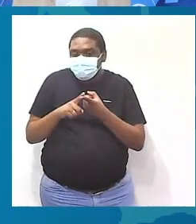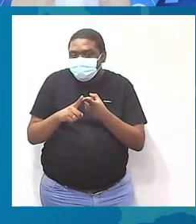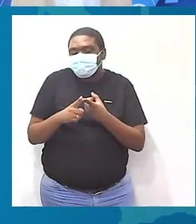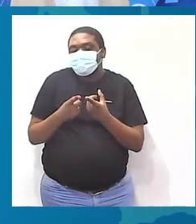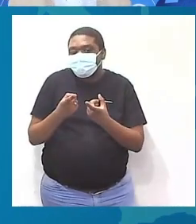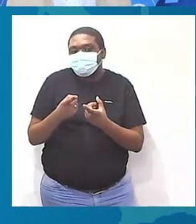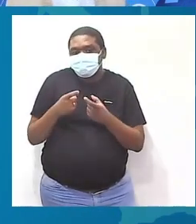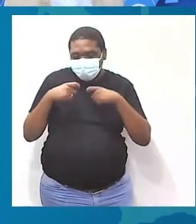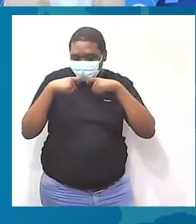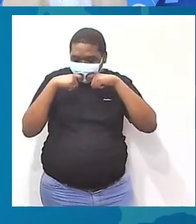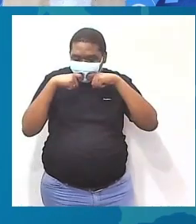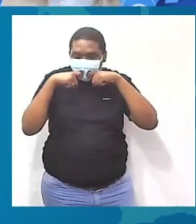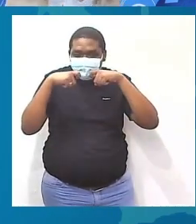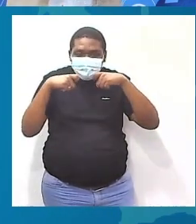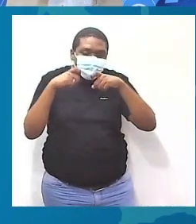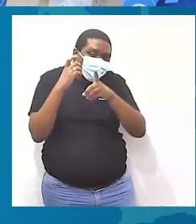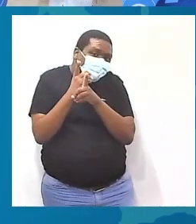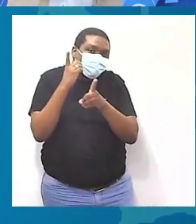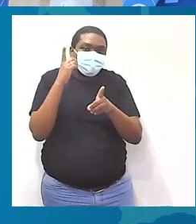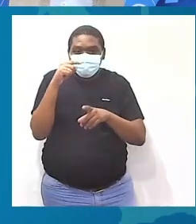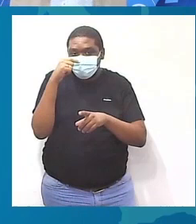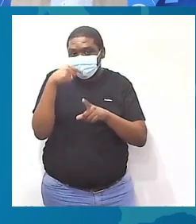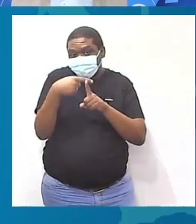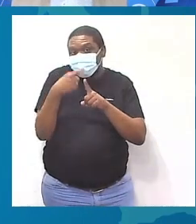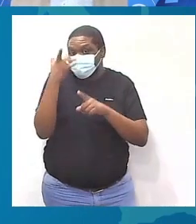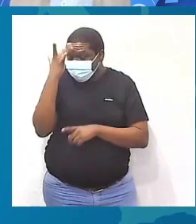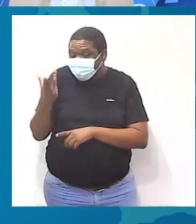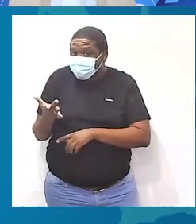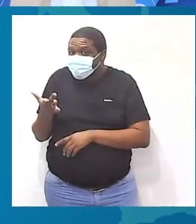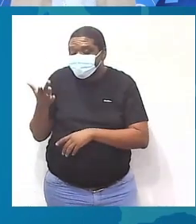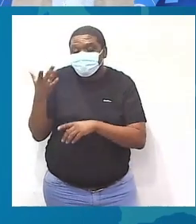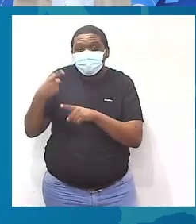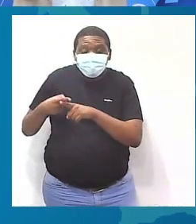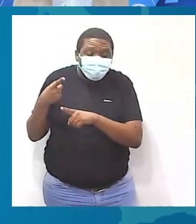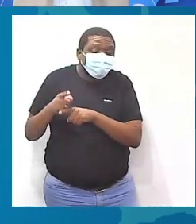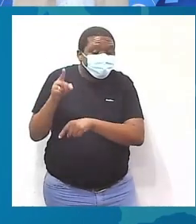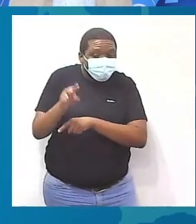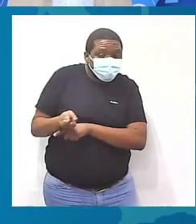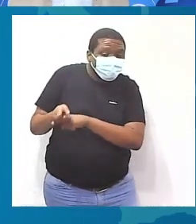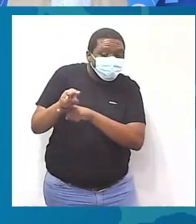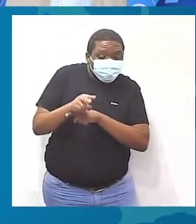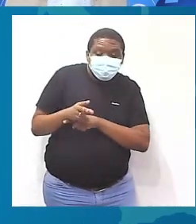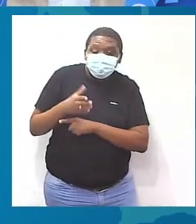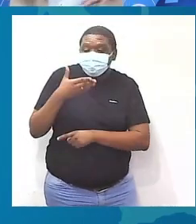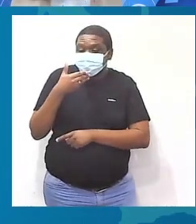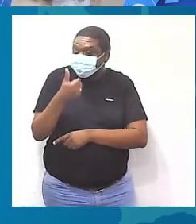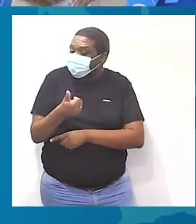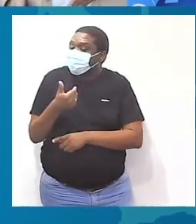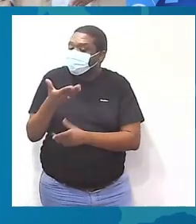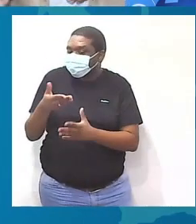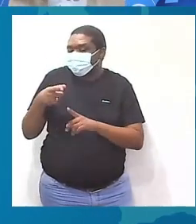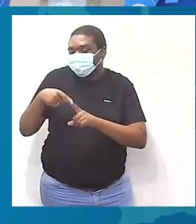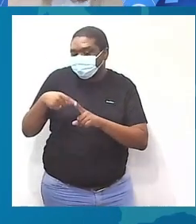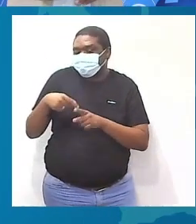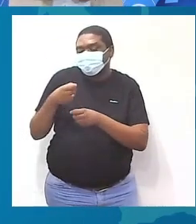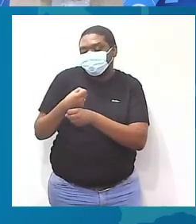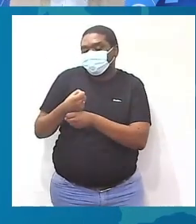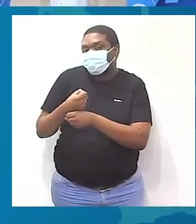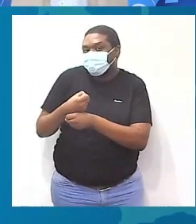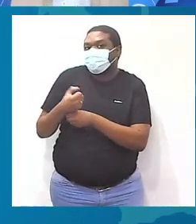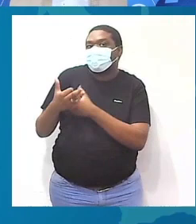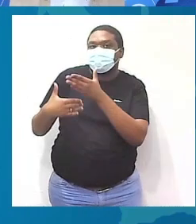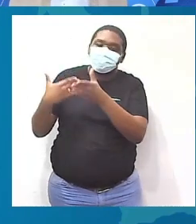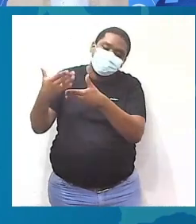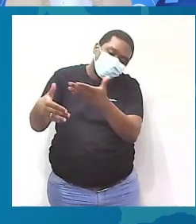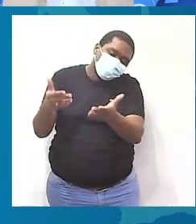né, que vão encontrar com mais facilidade, porque se conservaram em forma de fósseis ao longo do tempo.